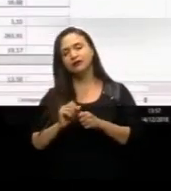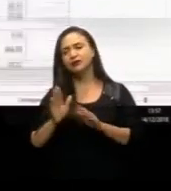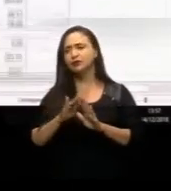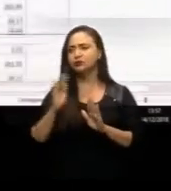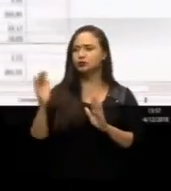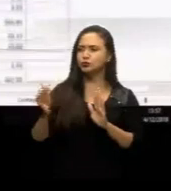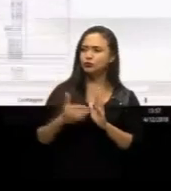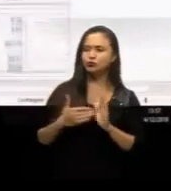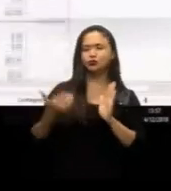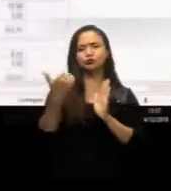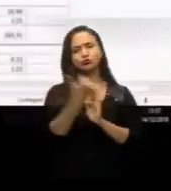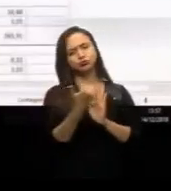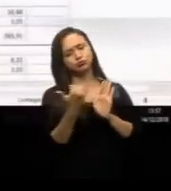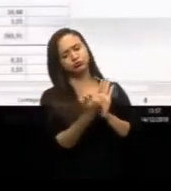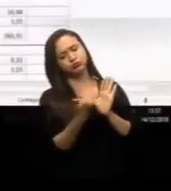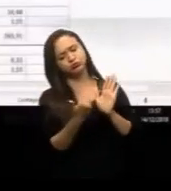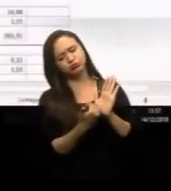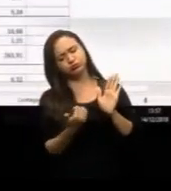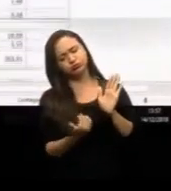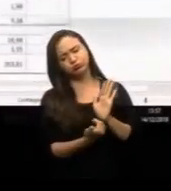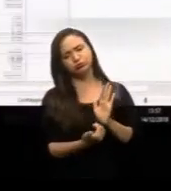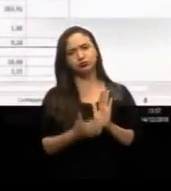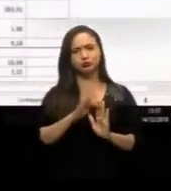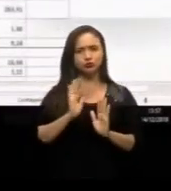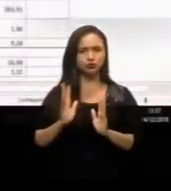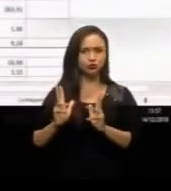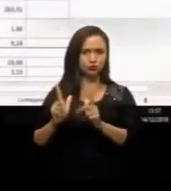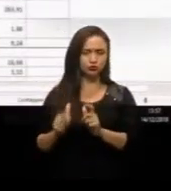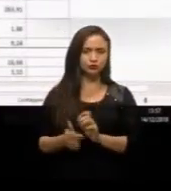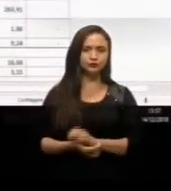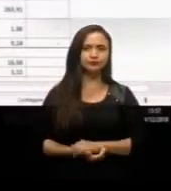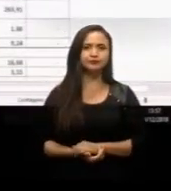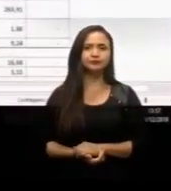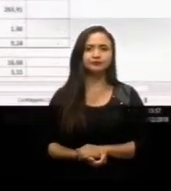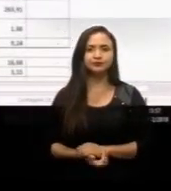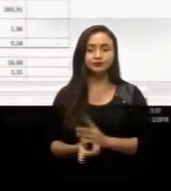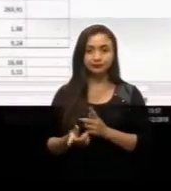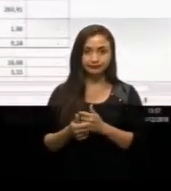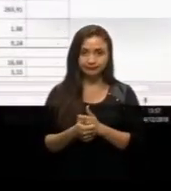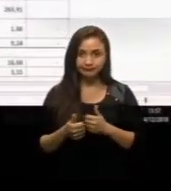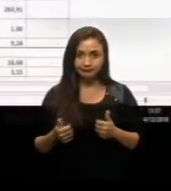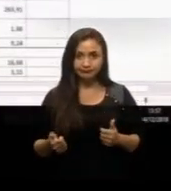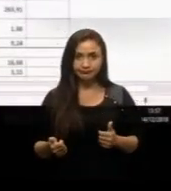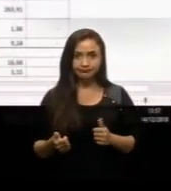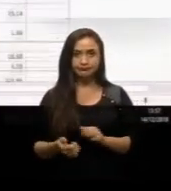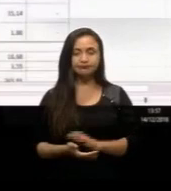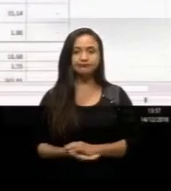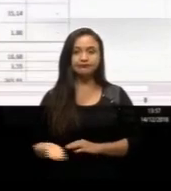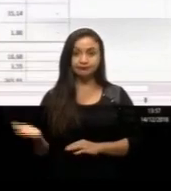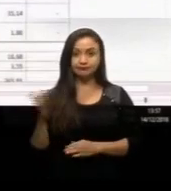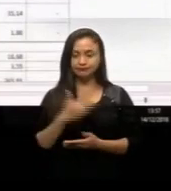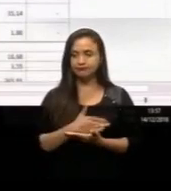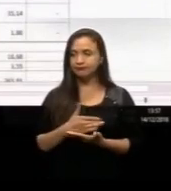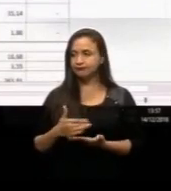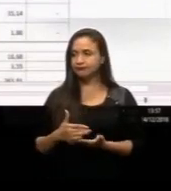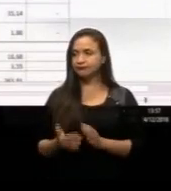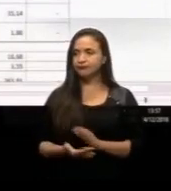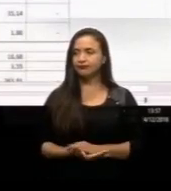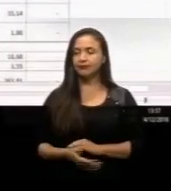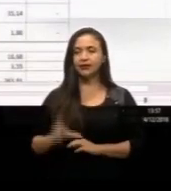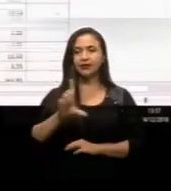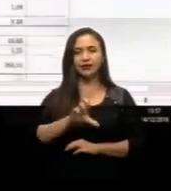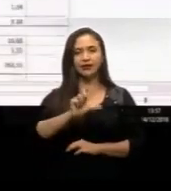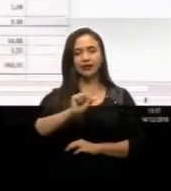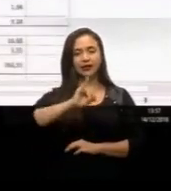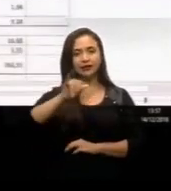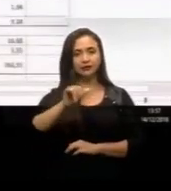viga baldrame, pilar e vigas superiores e a laje. Tudo bem? Então, vamos lá. A laje, primeiro,